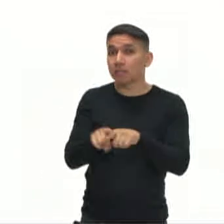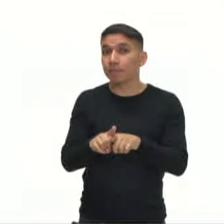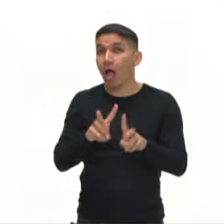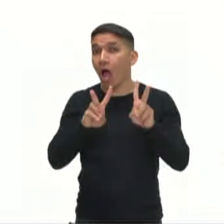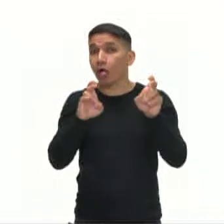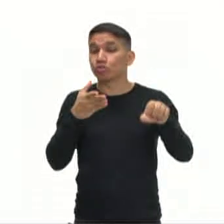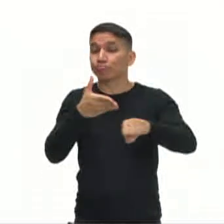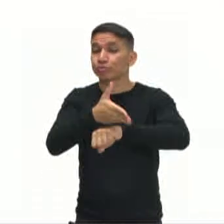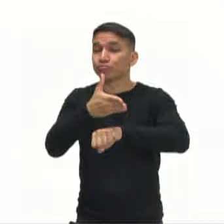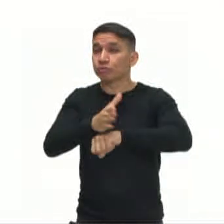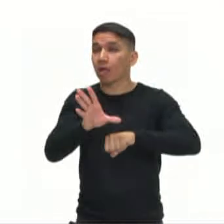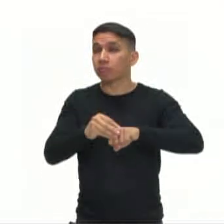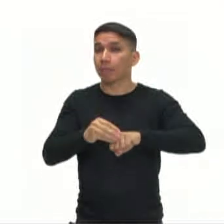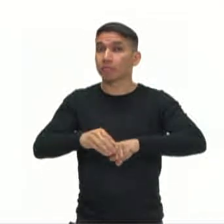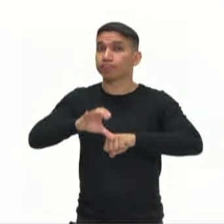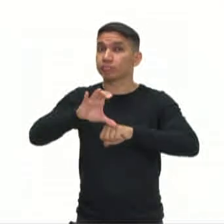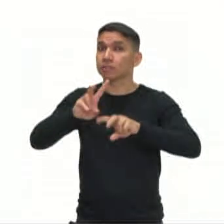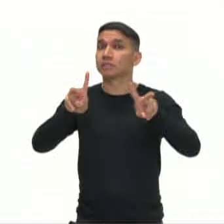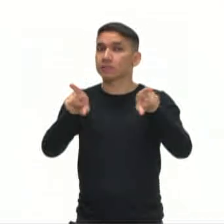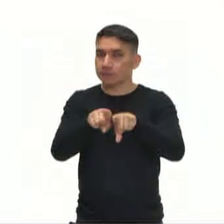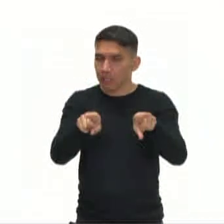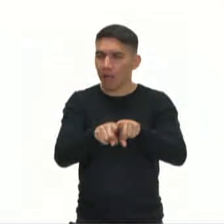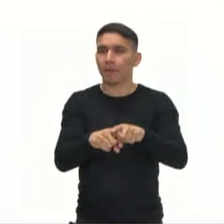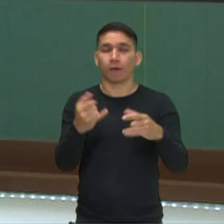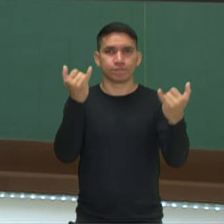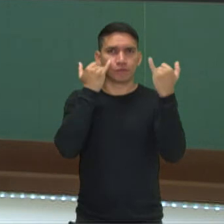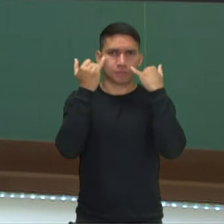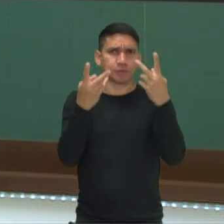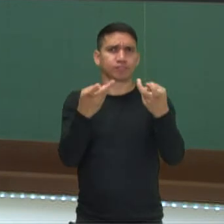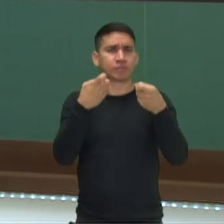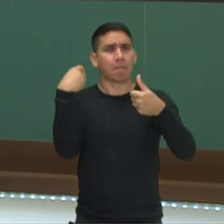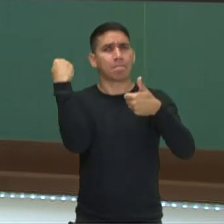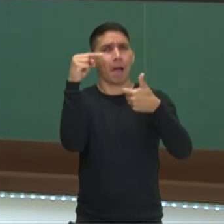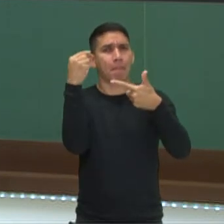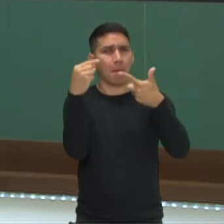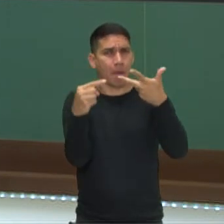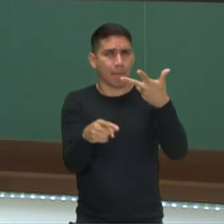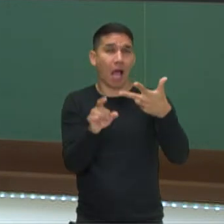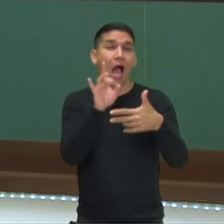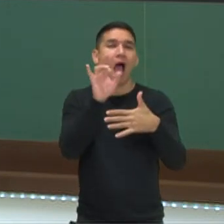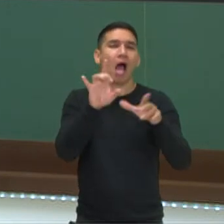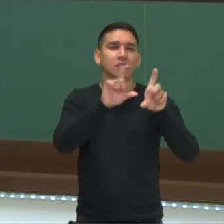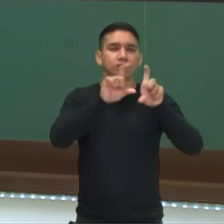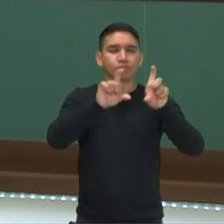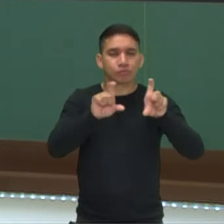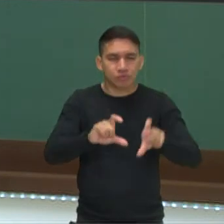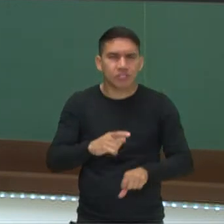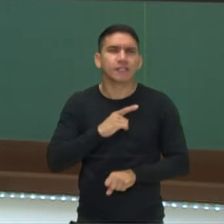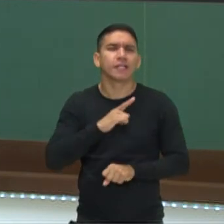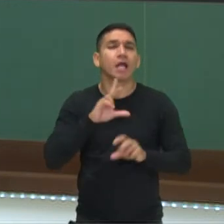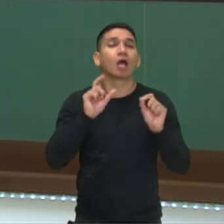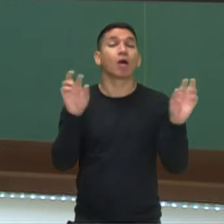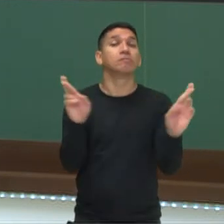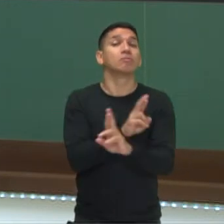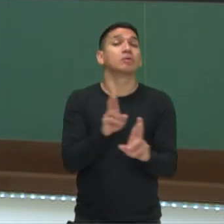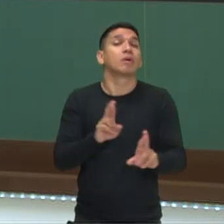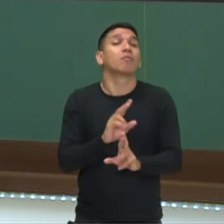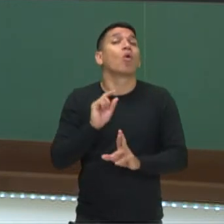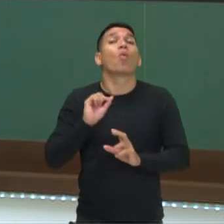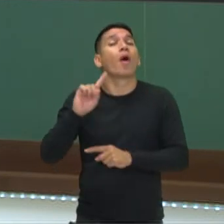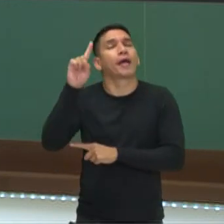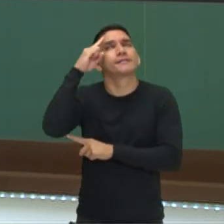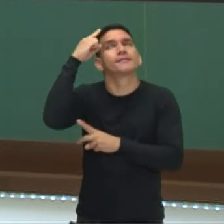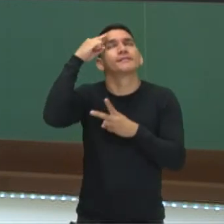acesso ao conhecimento e à informação. Então, perceba aqui que cada parágrafo ali, cada trecho corresponde a uma